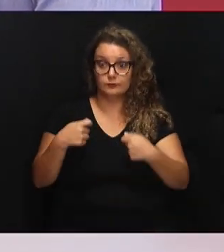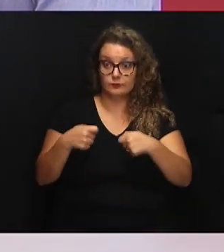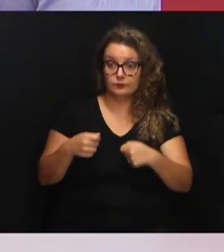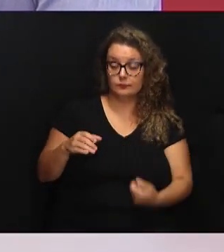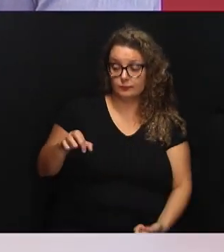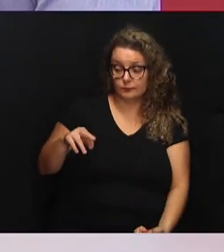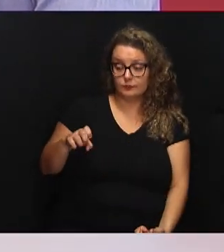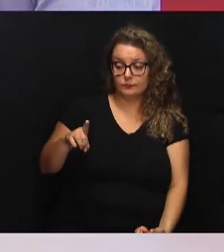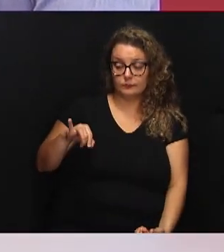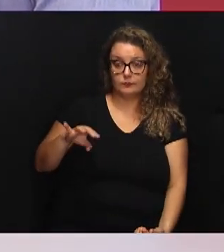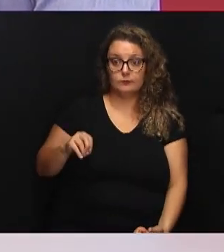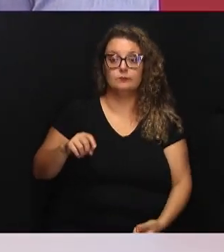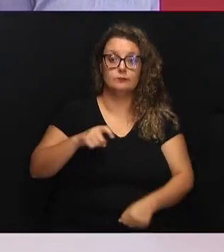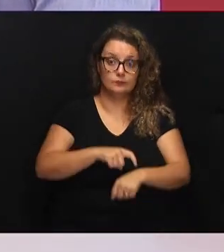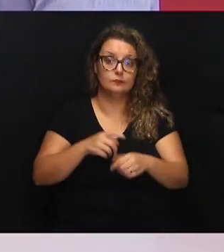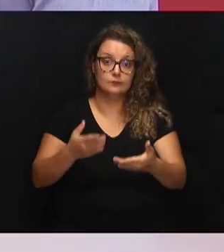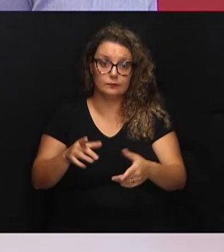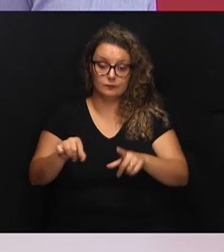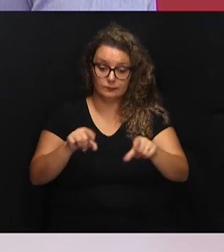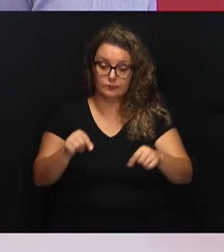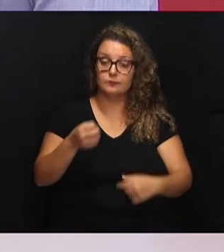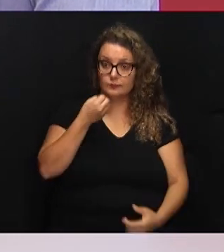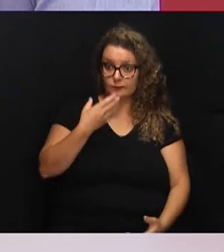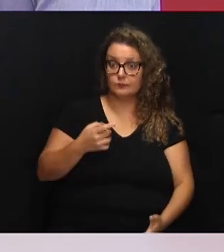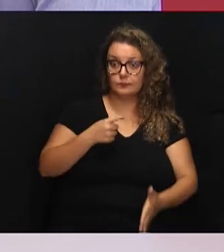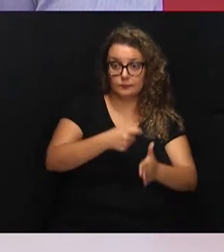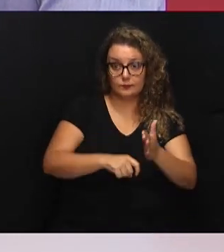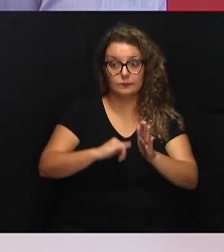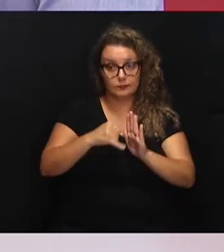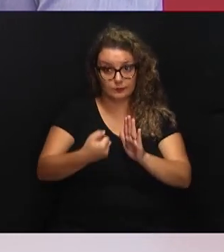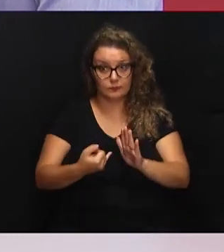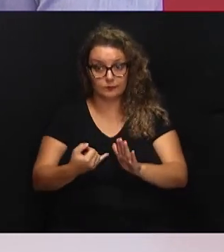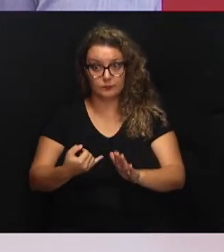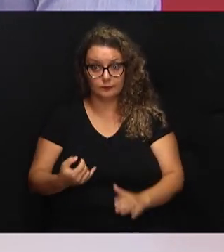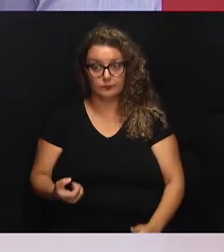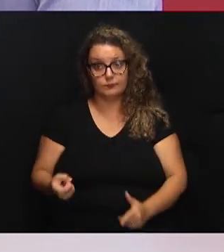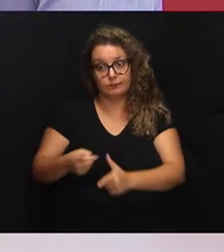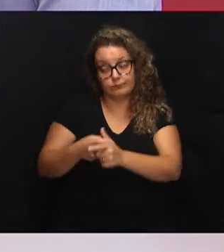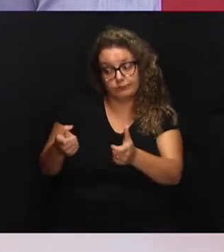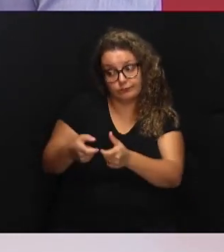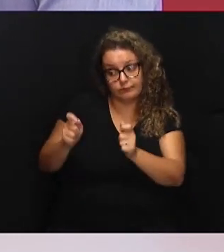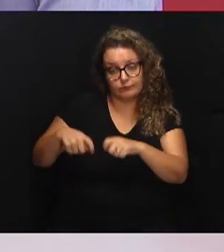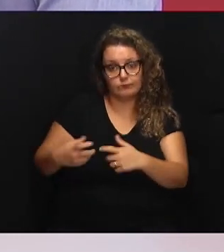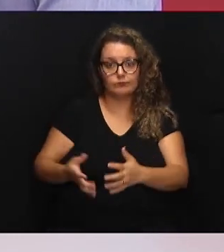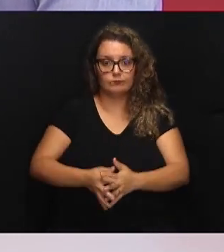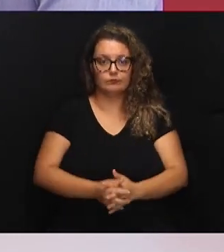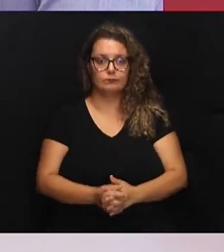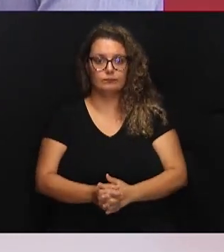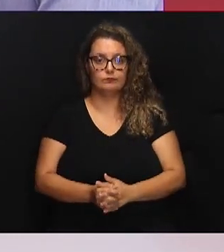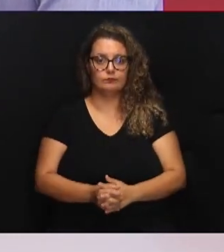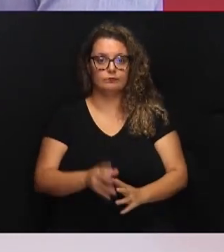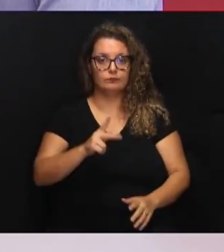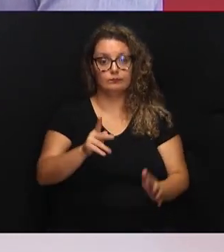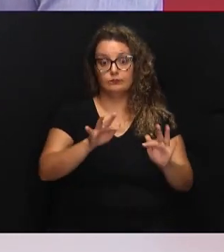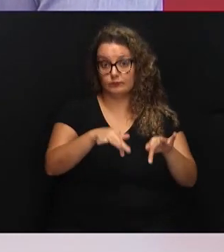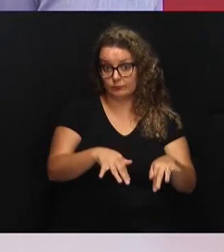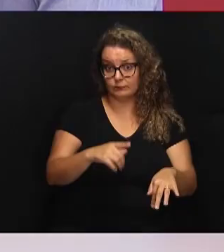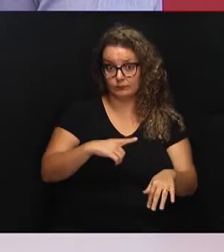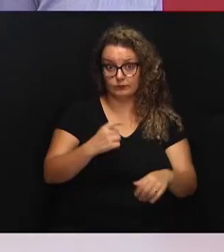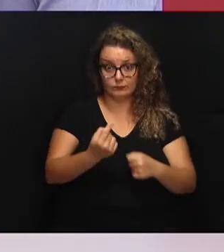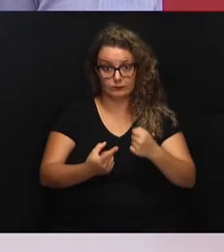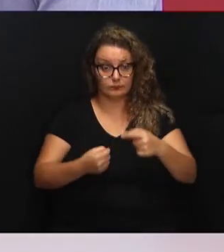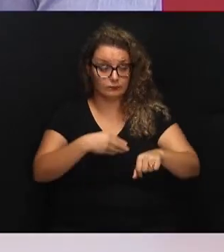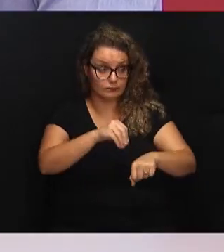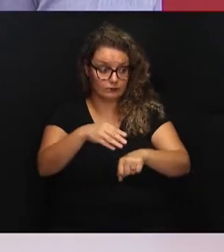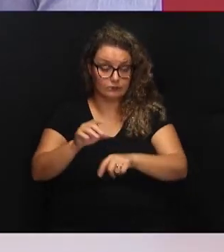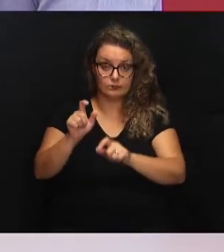nesse momento, né, escolha muito bem a taxa de juros e se endivide o mínimo necessário. Professor, para a gente terminar aqui, tem mais alguma dica para o